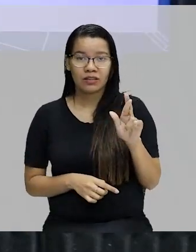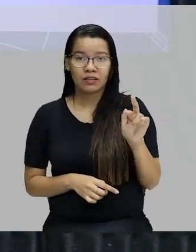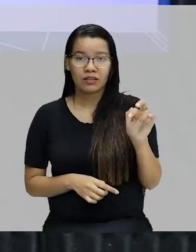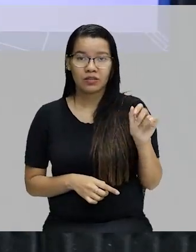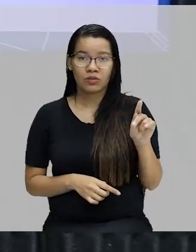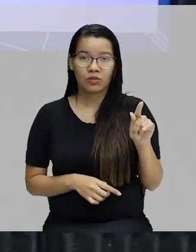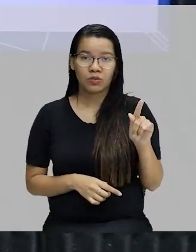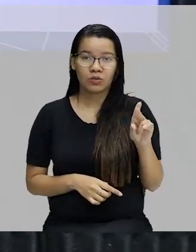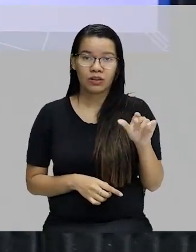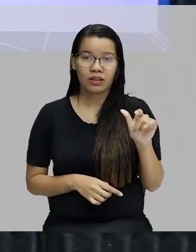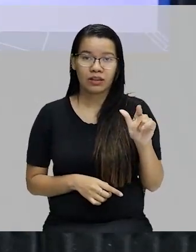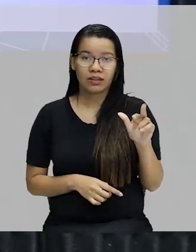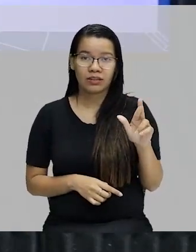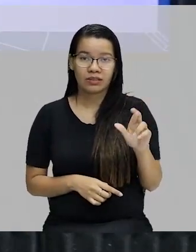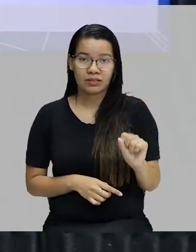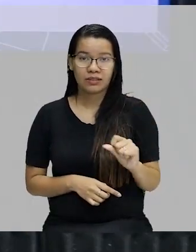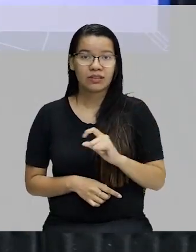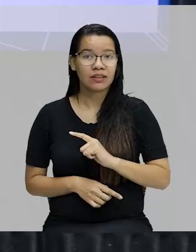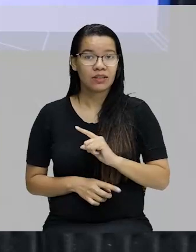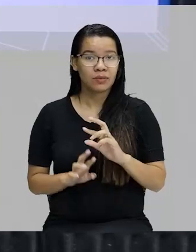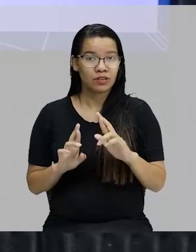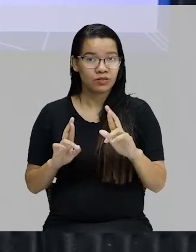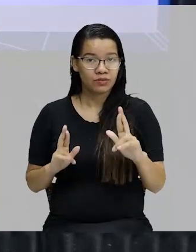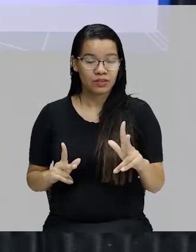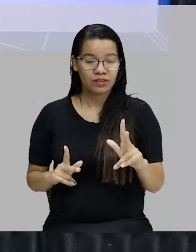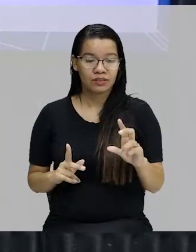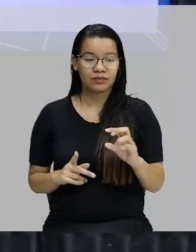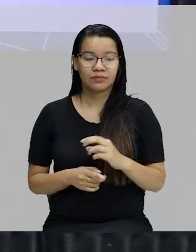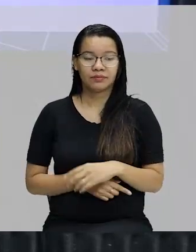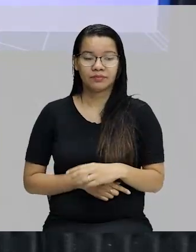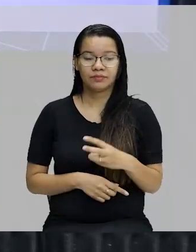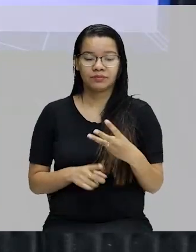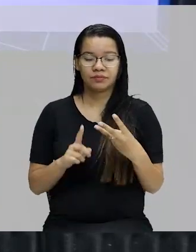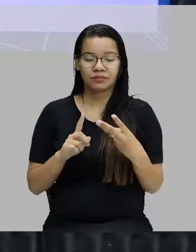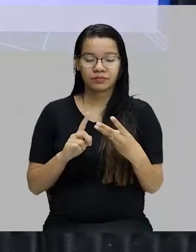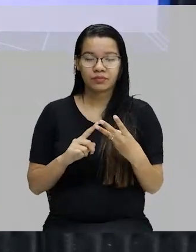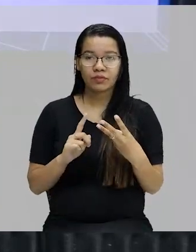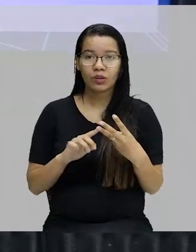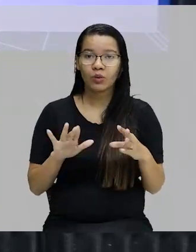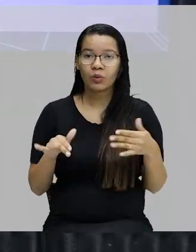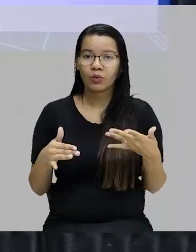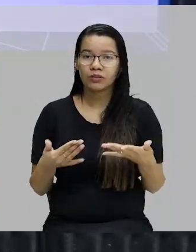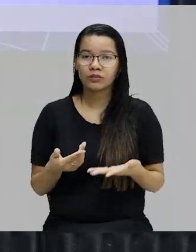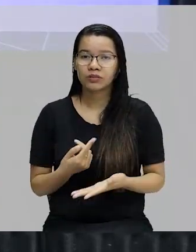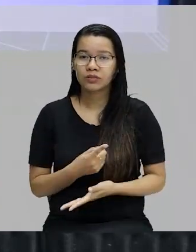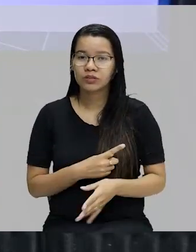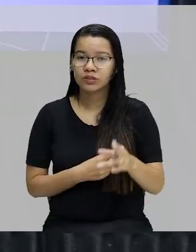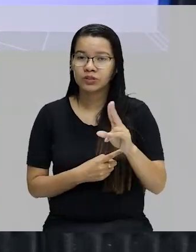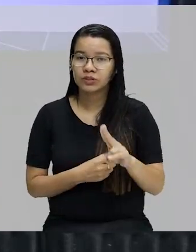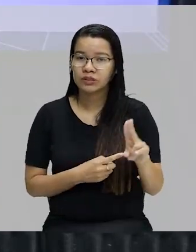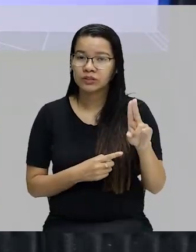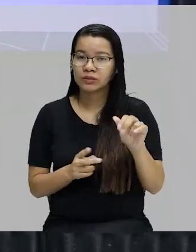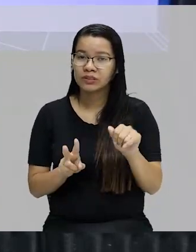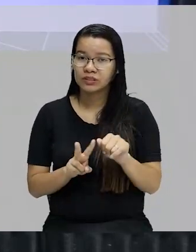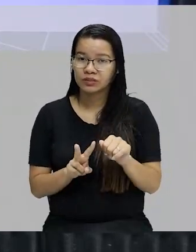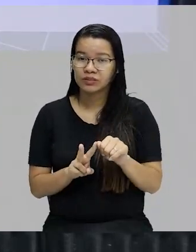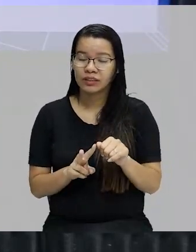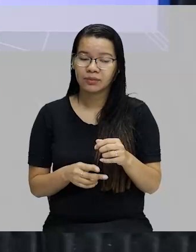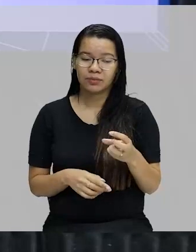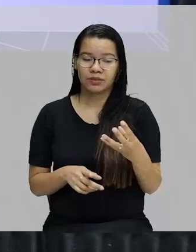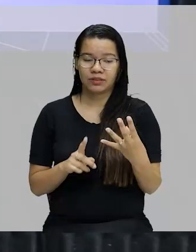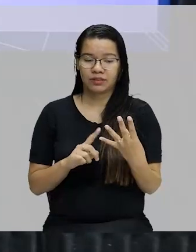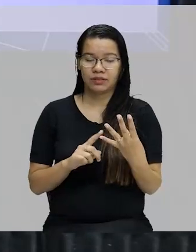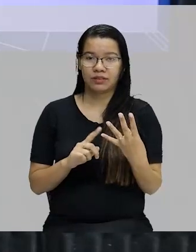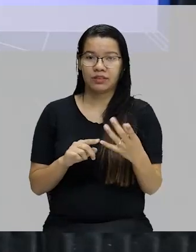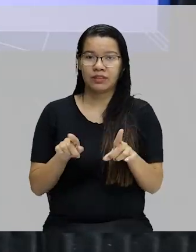uma diferença entre eles. Uses, então, quando que nós usamos os advérbios, para qual sentido. E aí, vamos ver